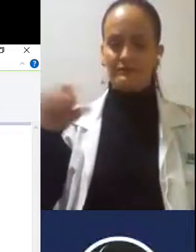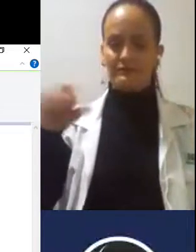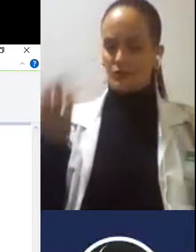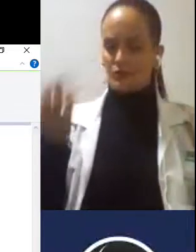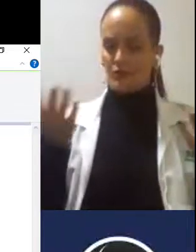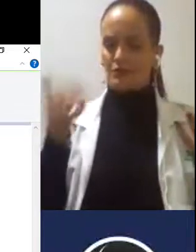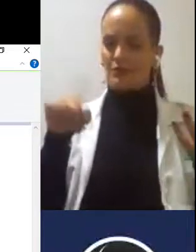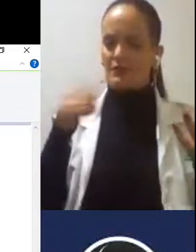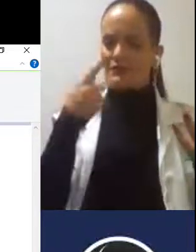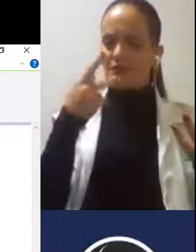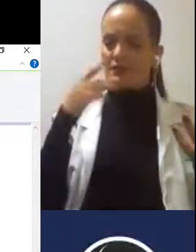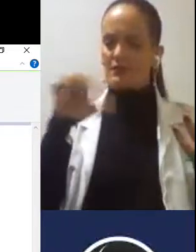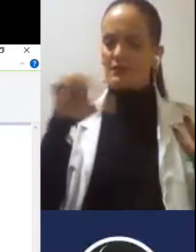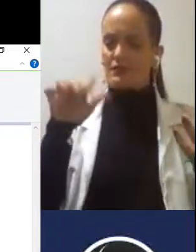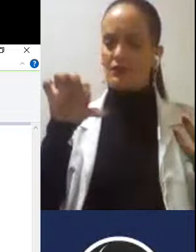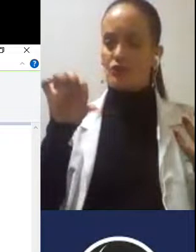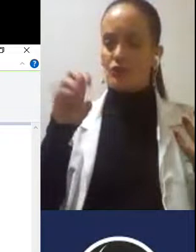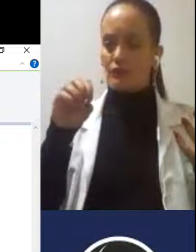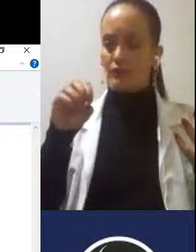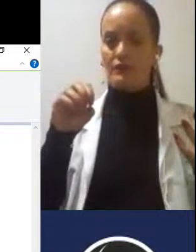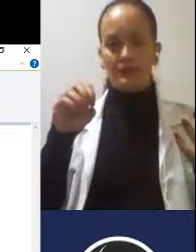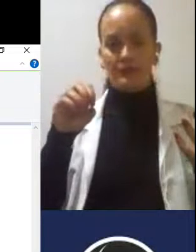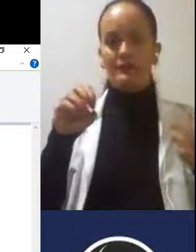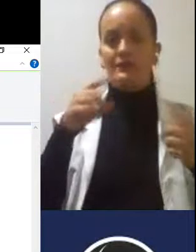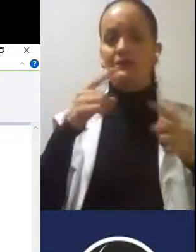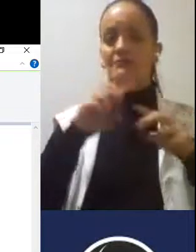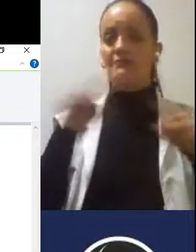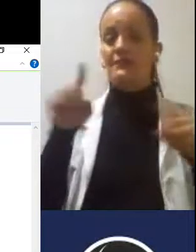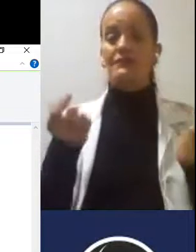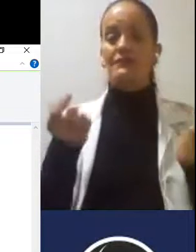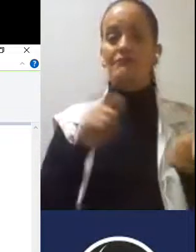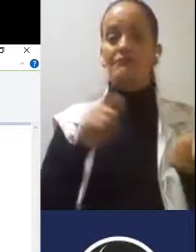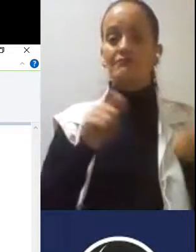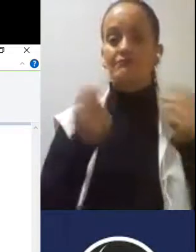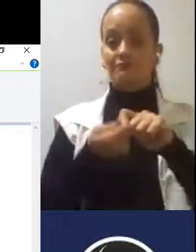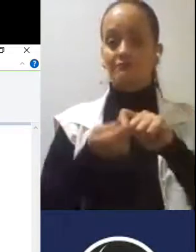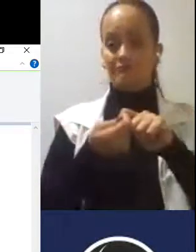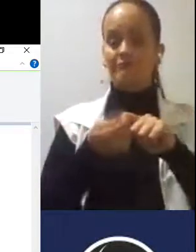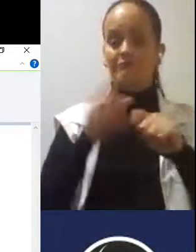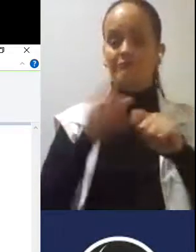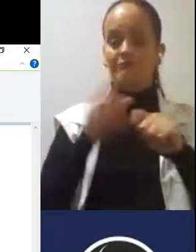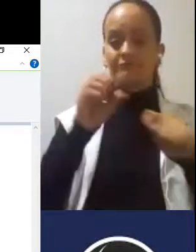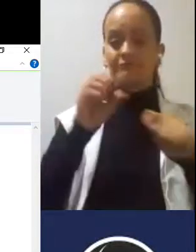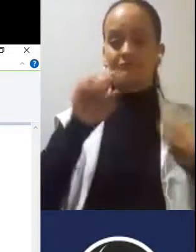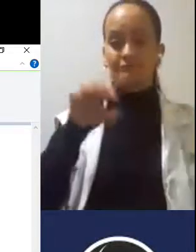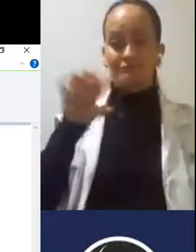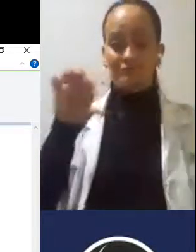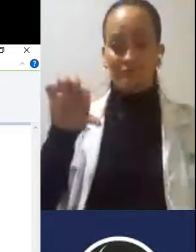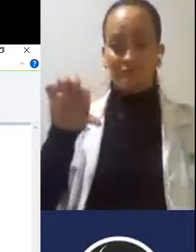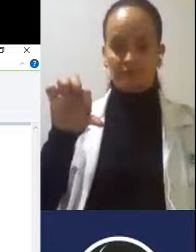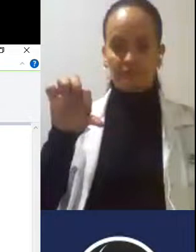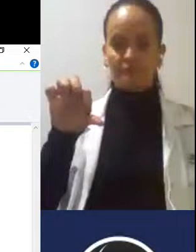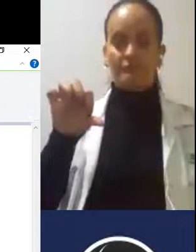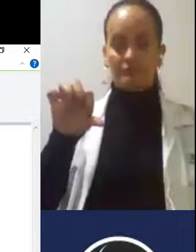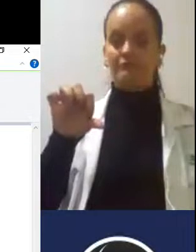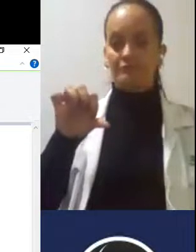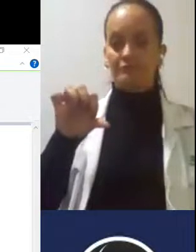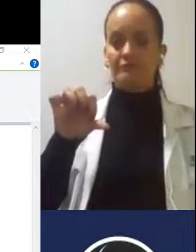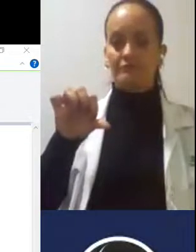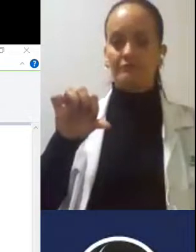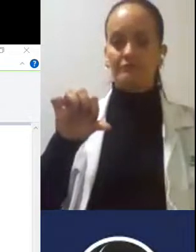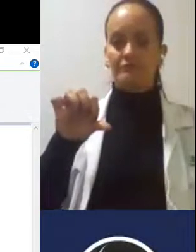aí entra aquela 0,09, o quê? Ampere. Lembrando que tudo que tem um Azinho é corrente elétrica,